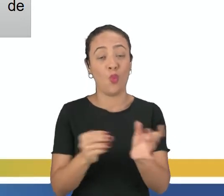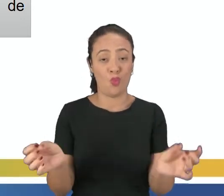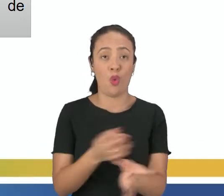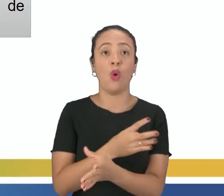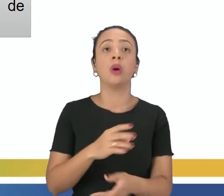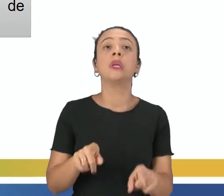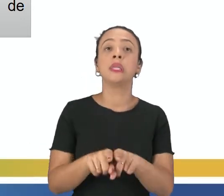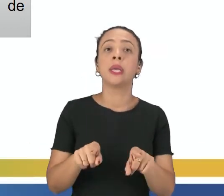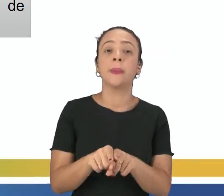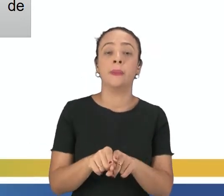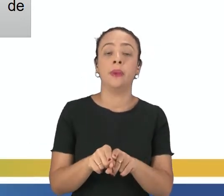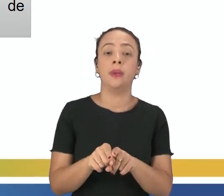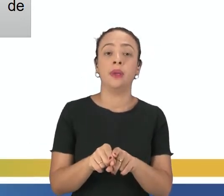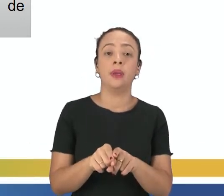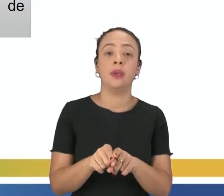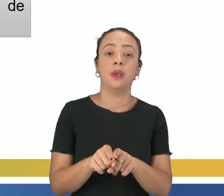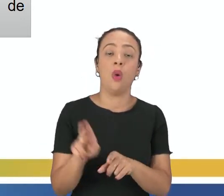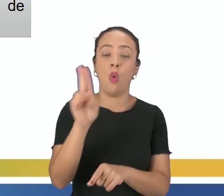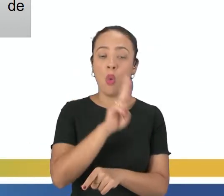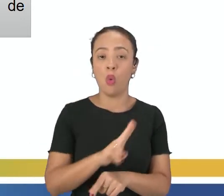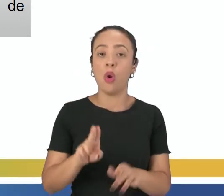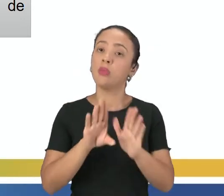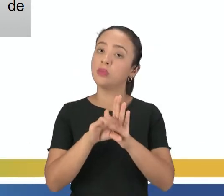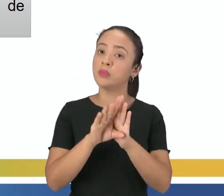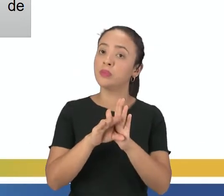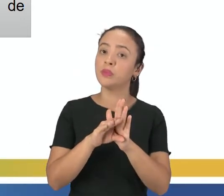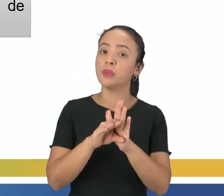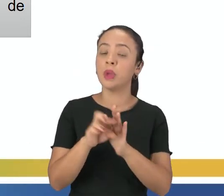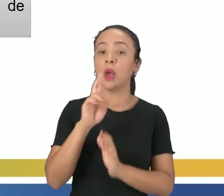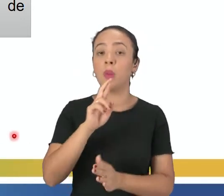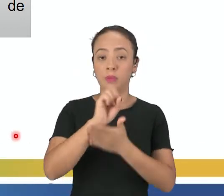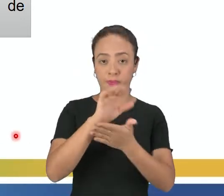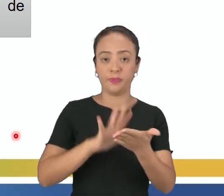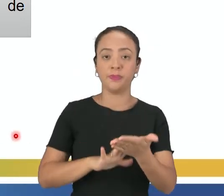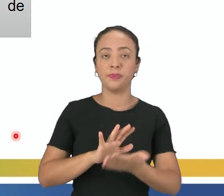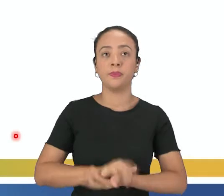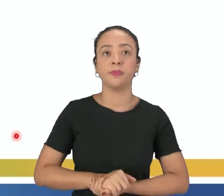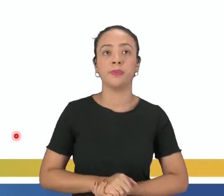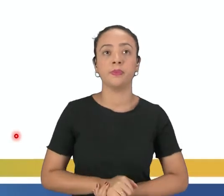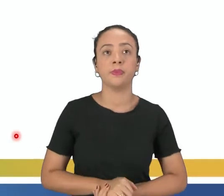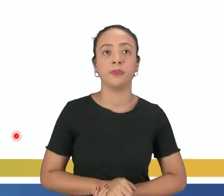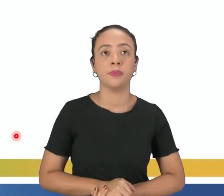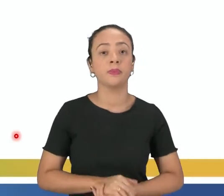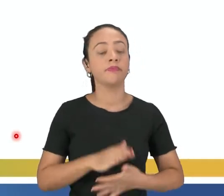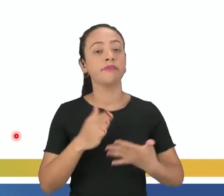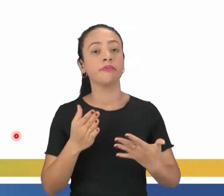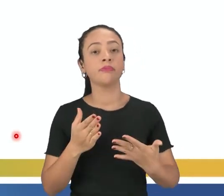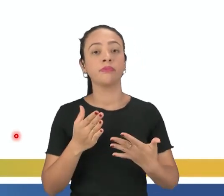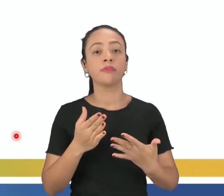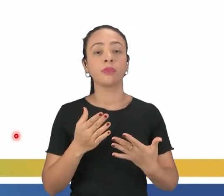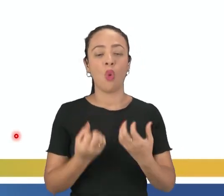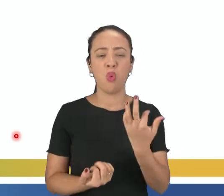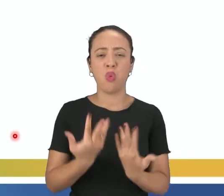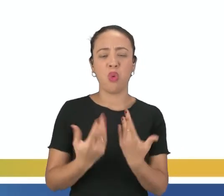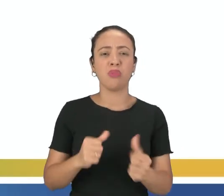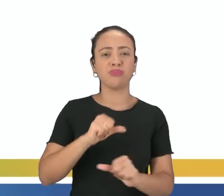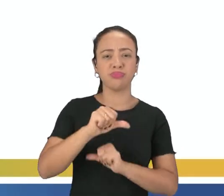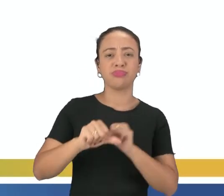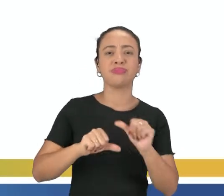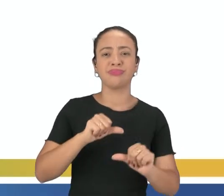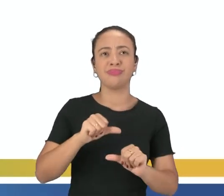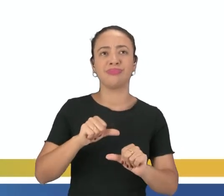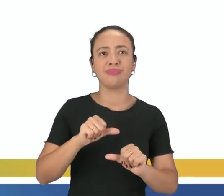completa. E, por fim, nós vamos aplicar os conceitos na resolução das atividades. Bom, e o fogo mudou